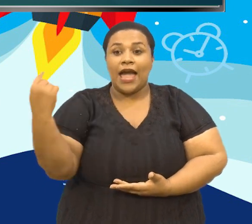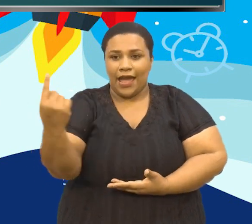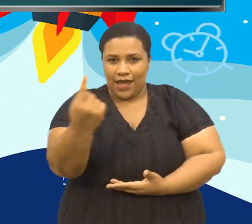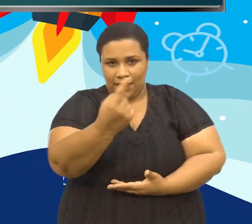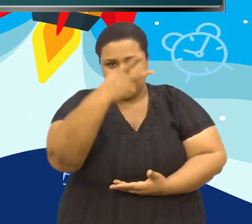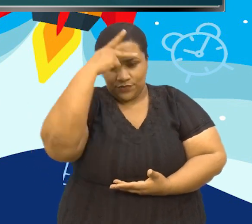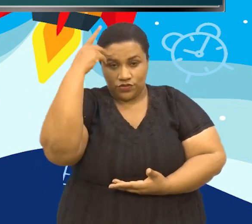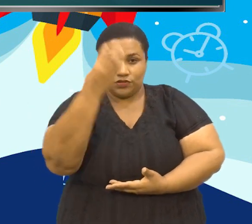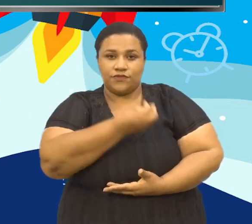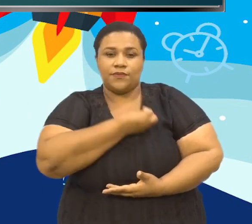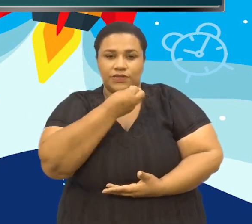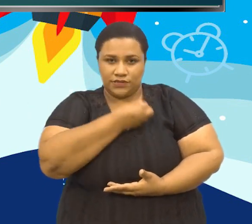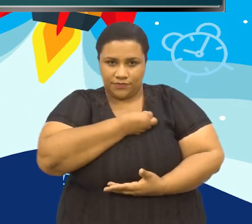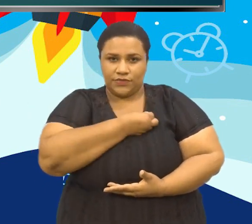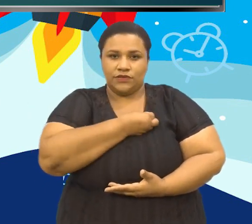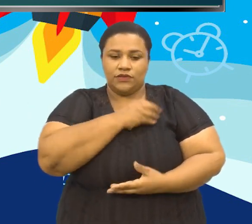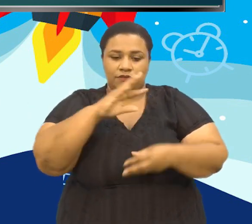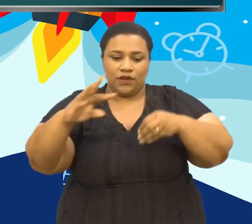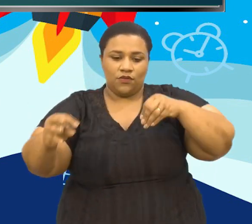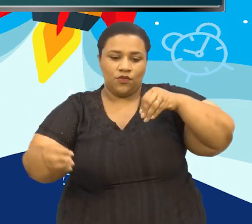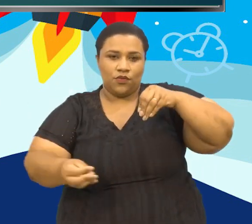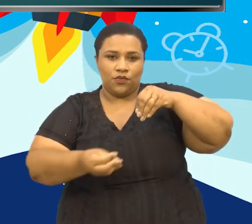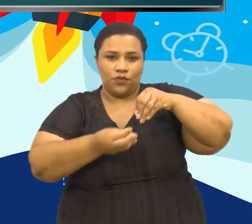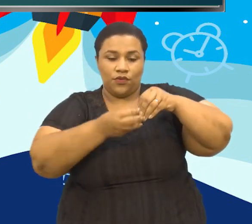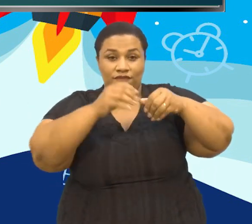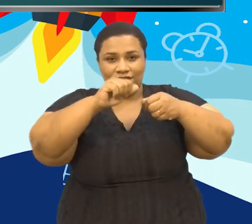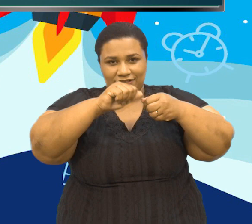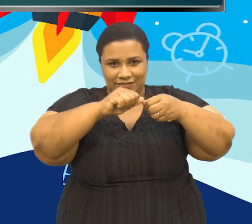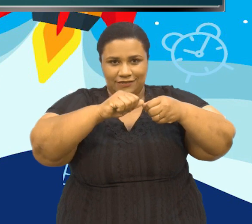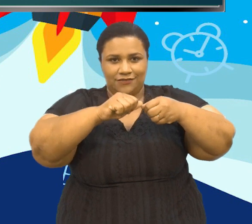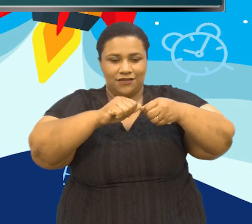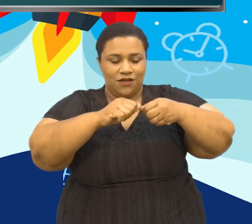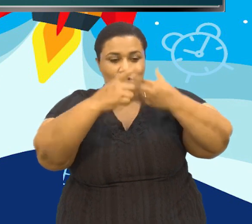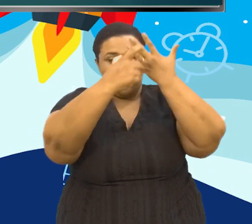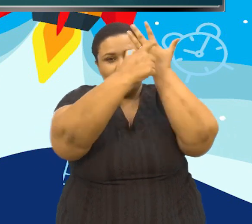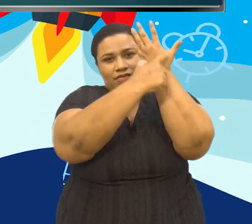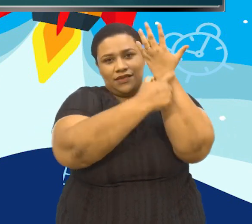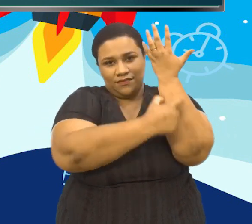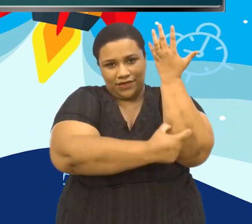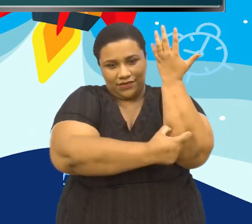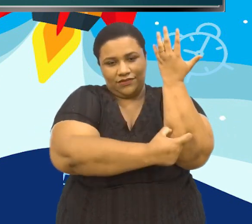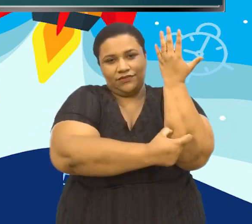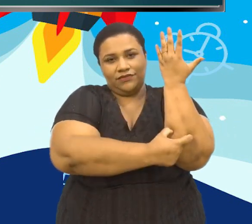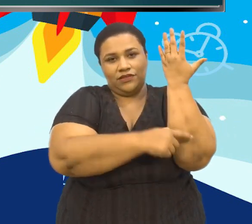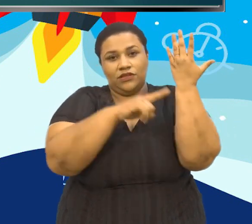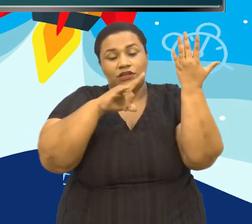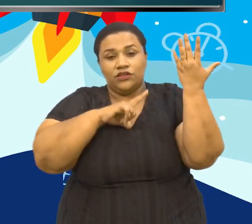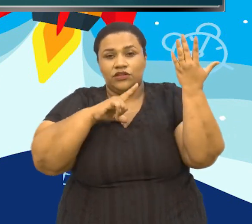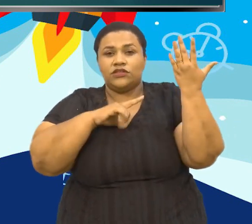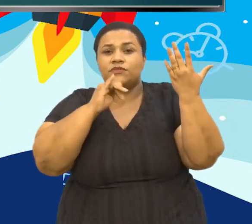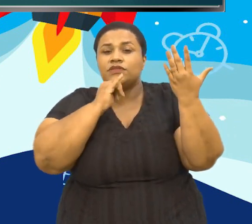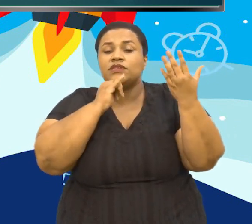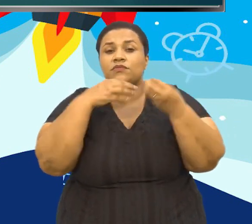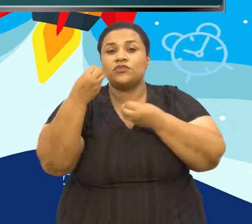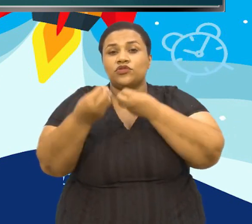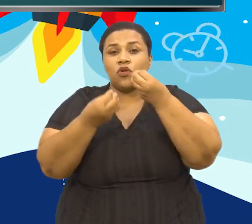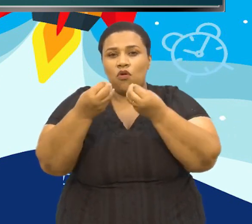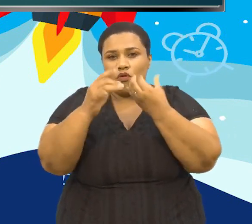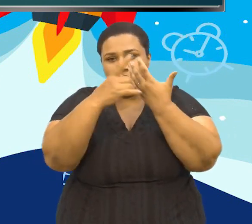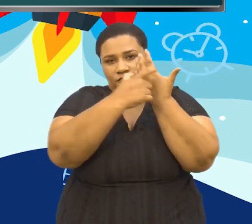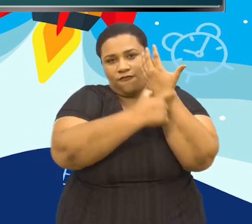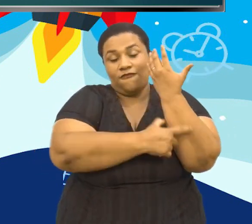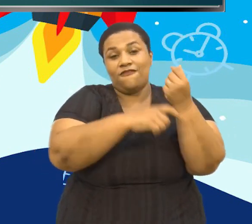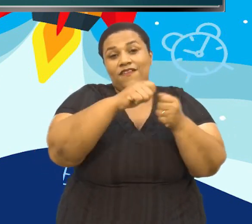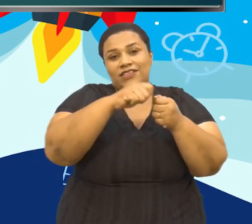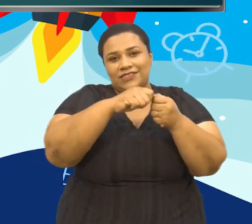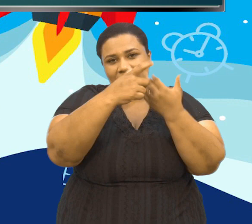Cada participante irá construir então uma tabela. E aí a gente tem a gente tem um exemplo de como essa tabela